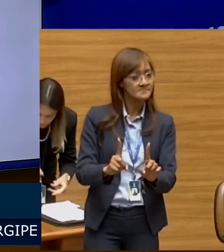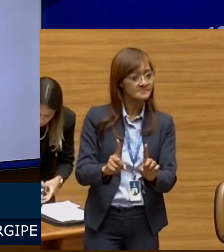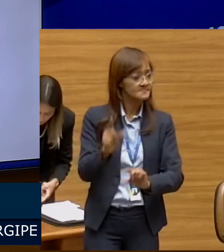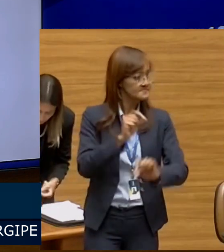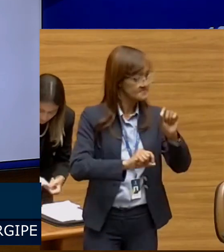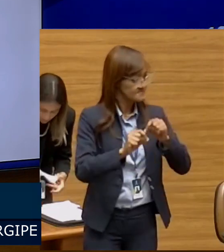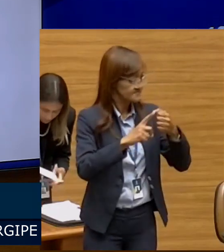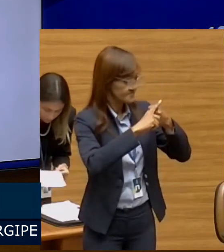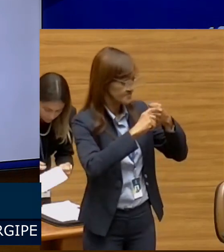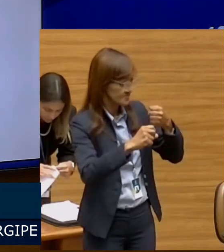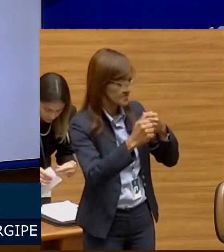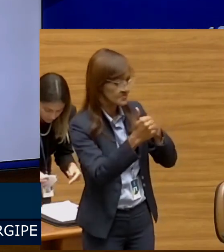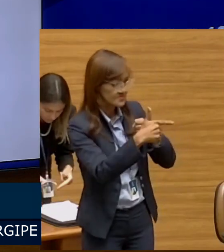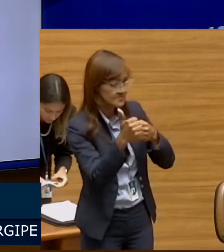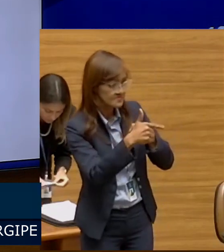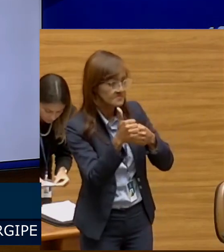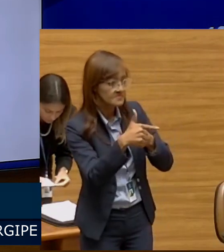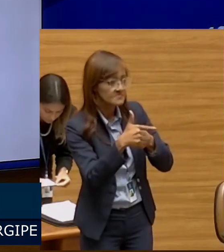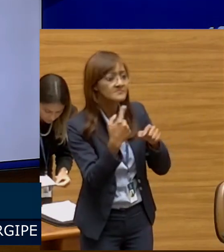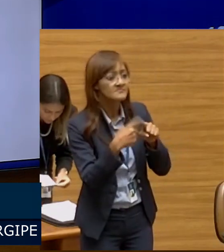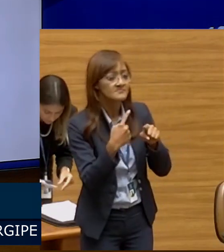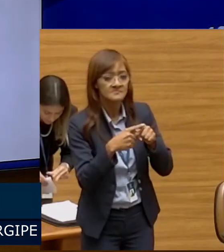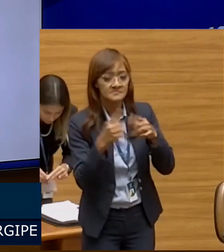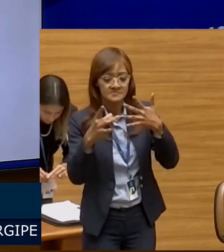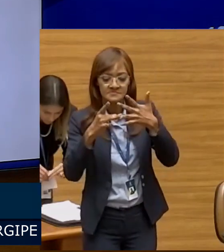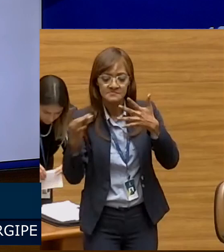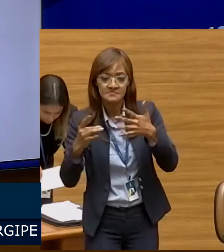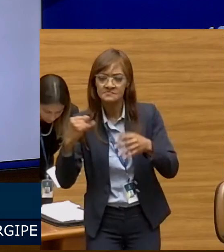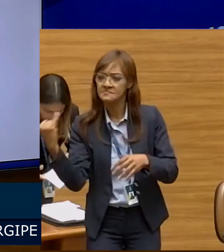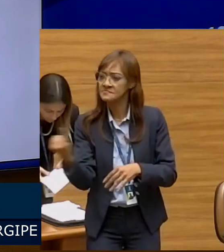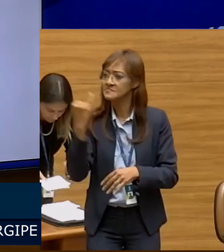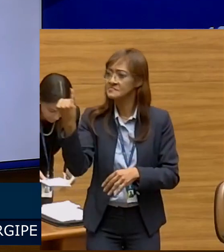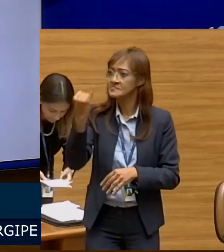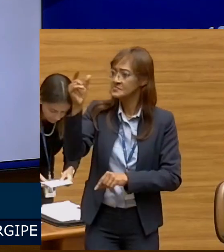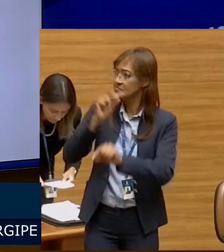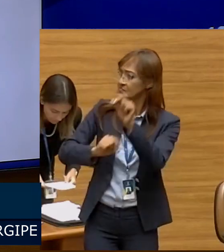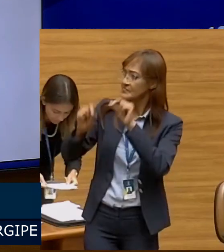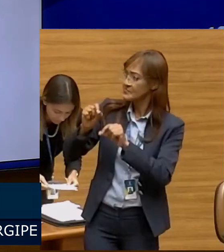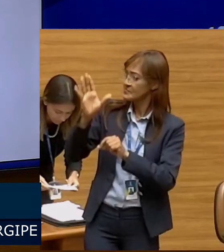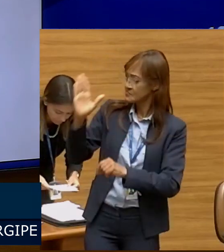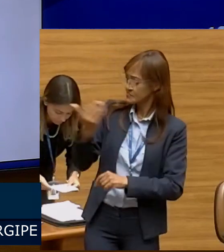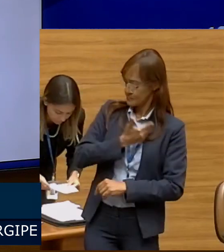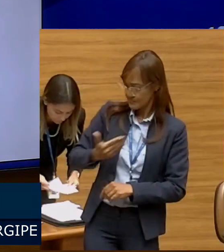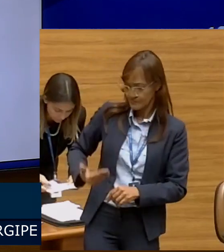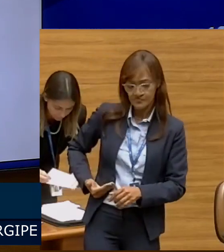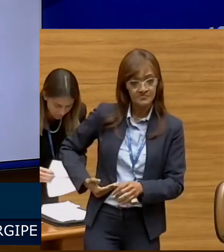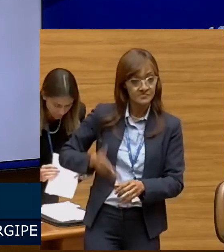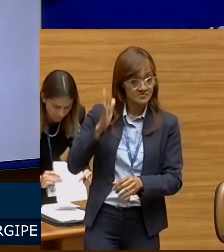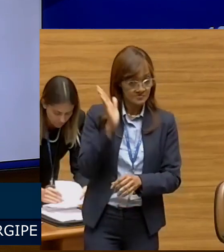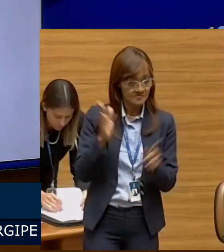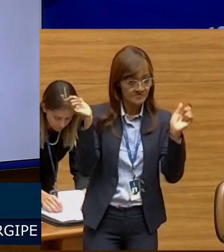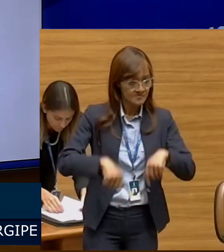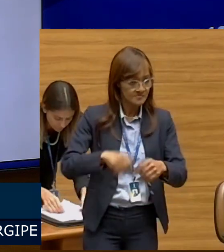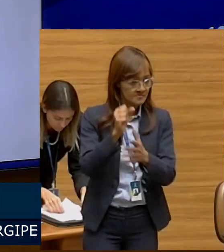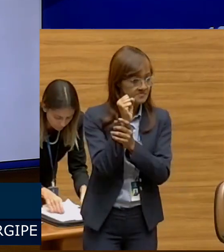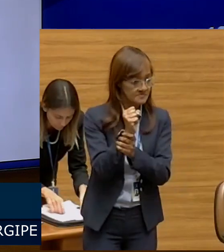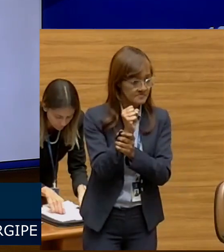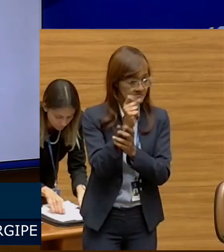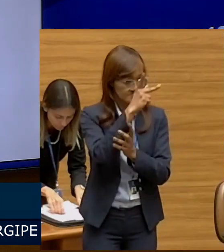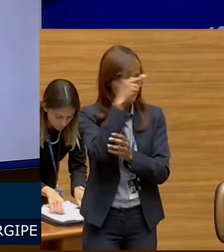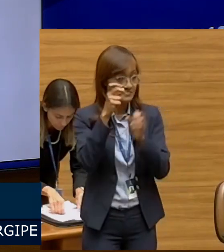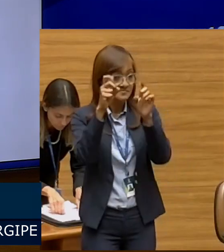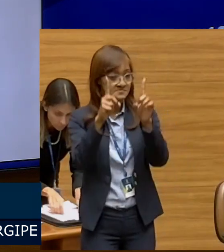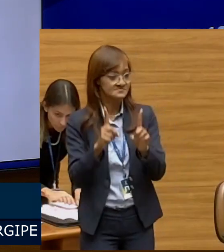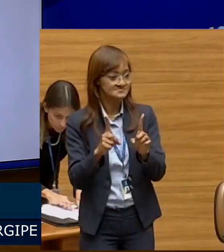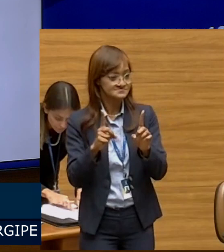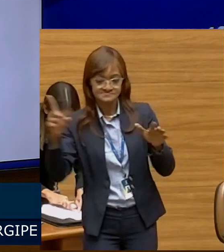o artigo 12, porque ele traz um destaque importantíssimo aqui, olha. Exige que o governo garanta que as pessoas com deficiência, incluindo